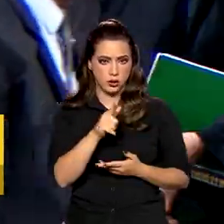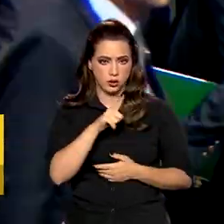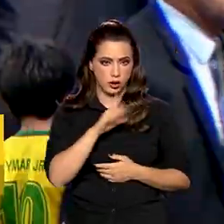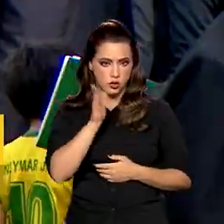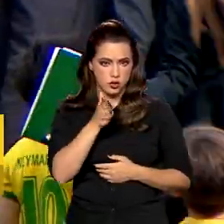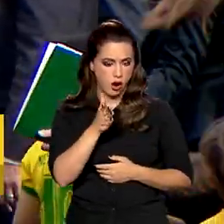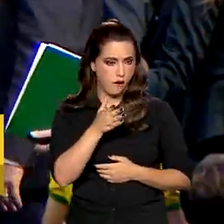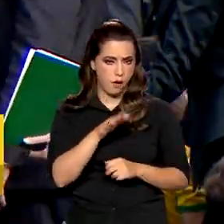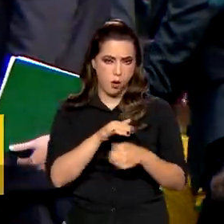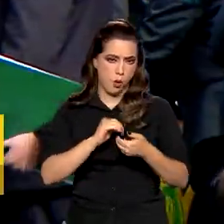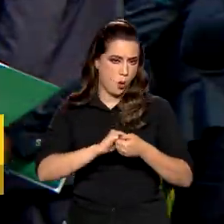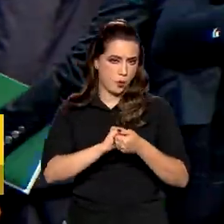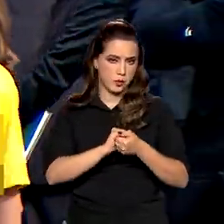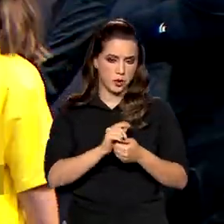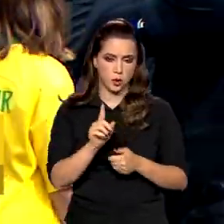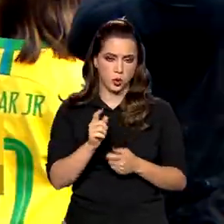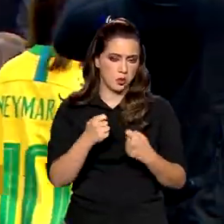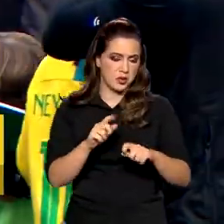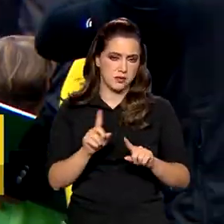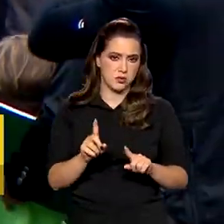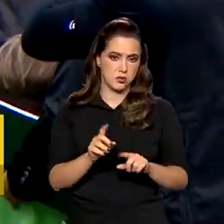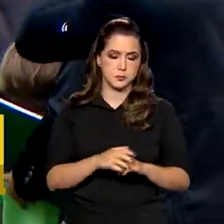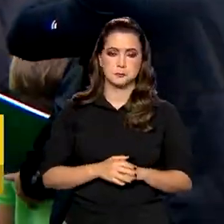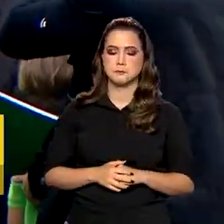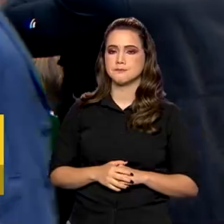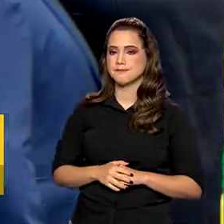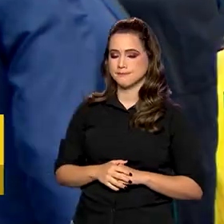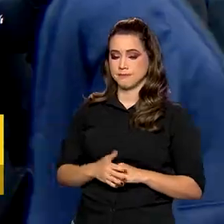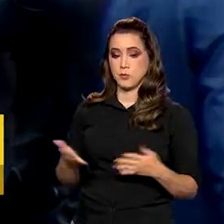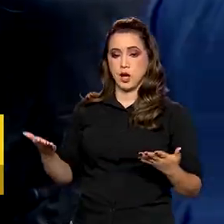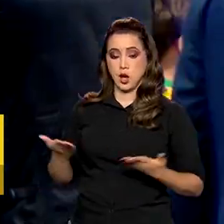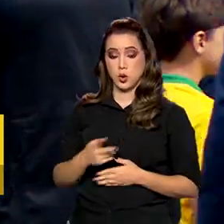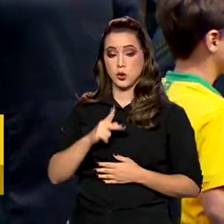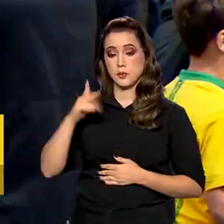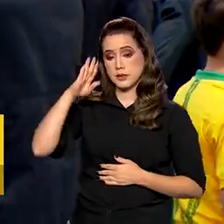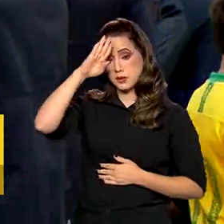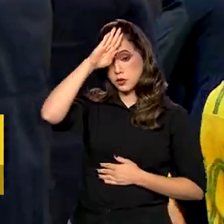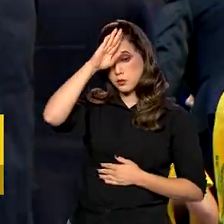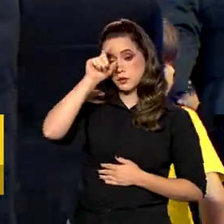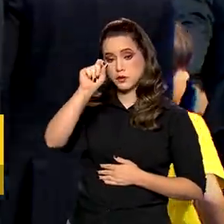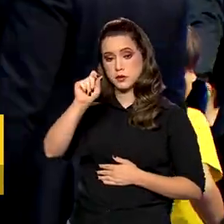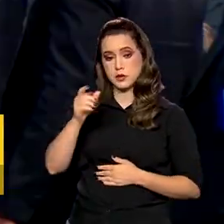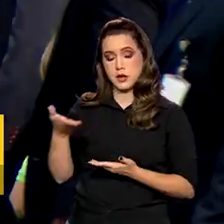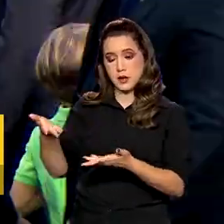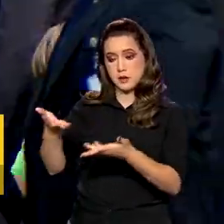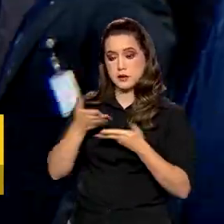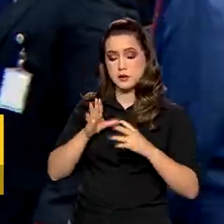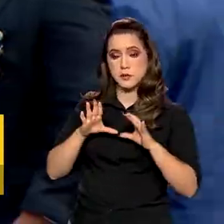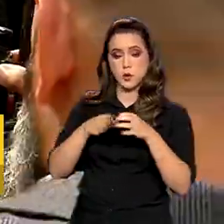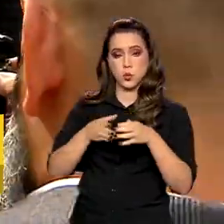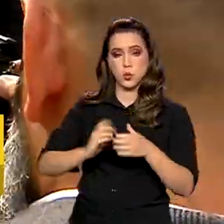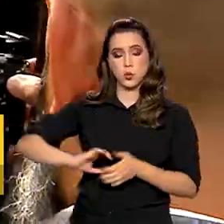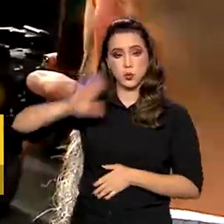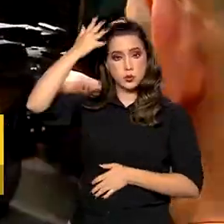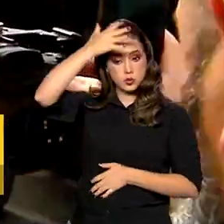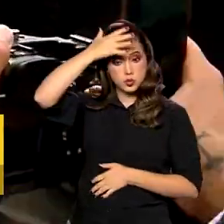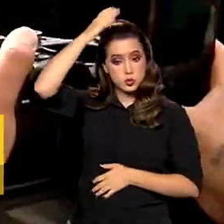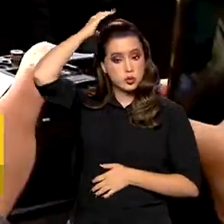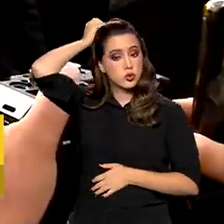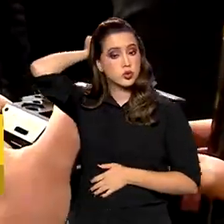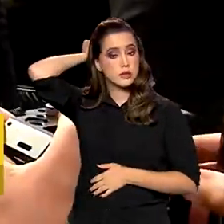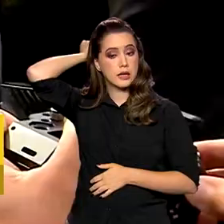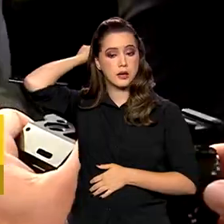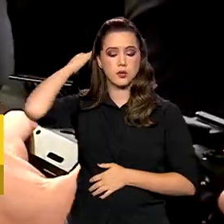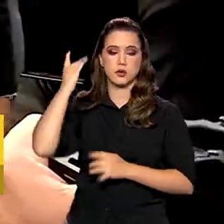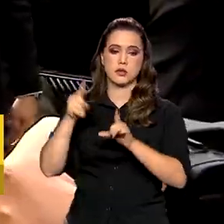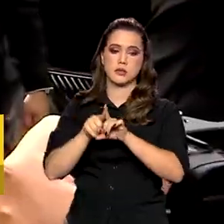foi. Ele vai agora ele vai receber na sequência, né? A ala de dragões vai recepcionar eles, né,